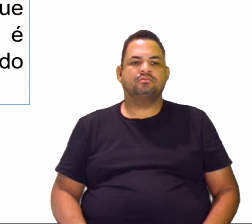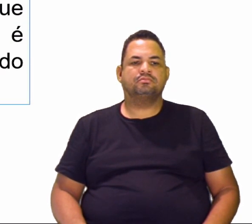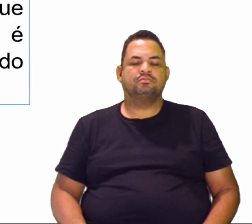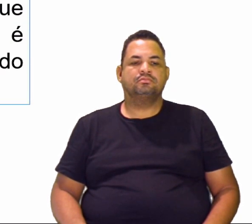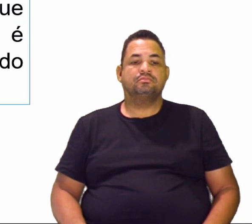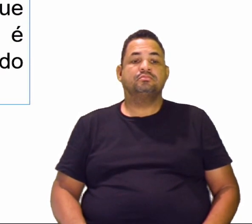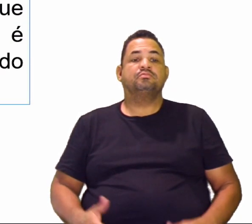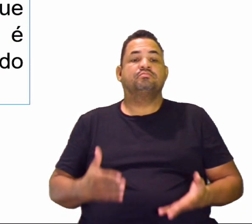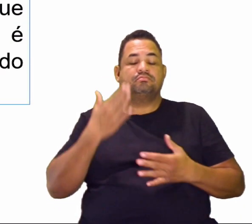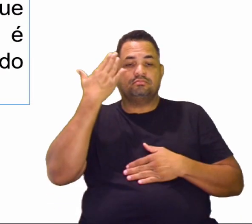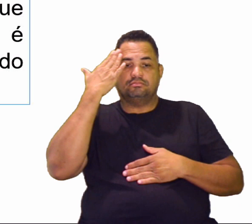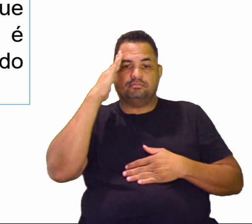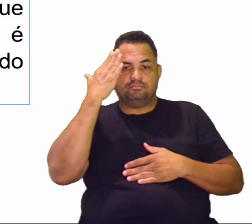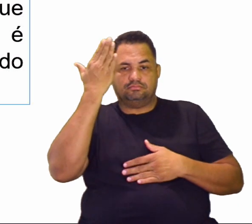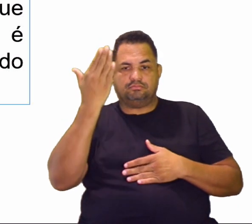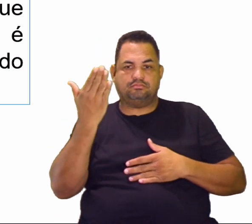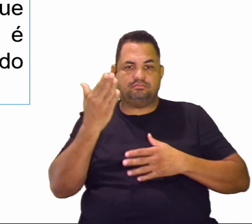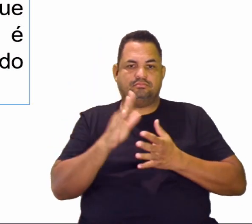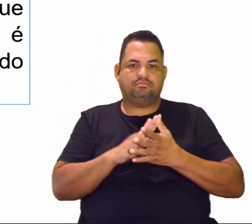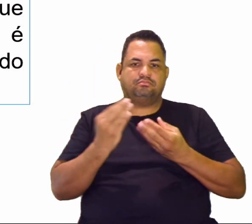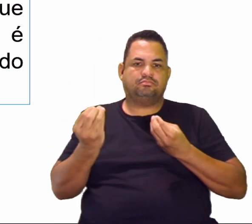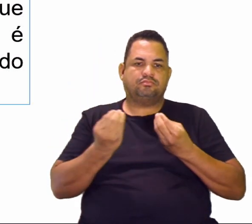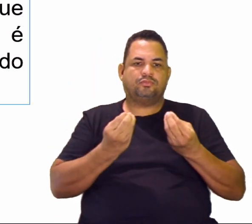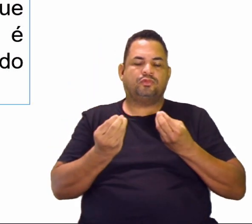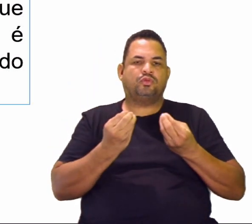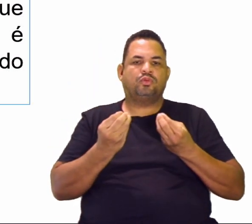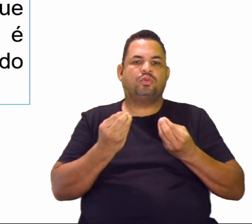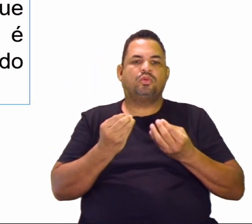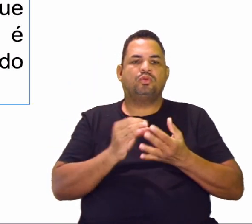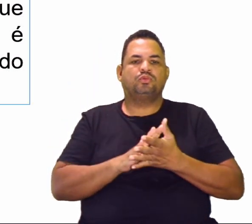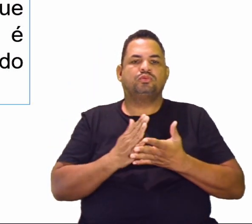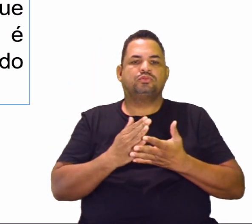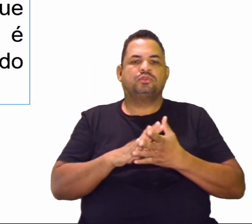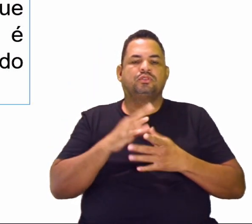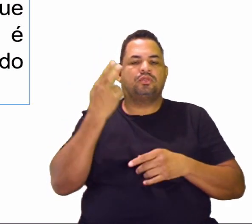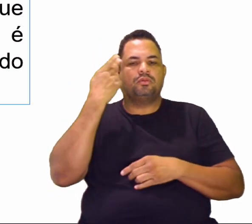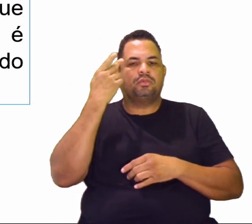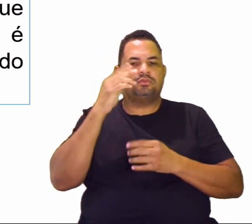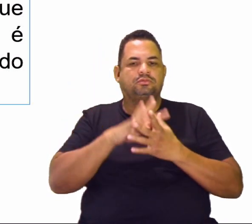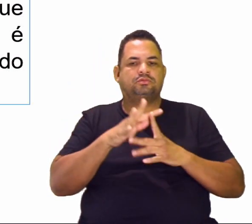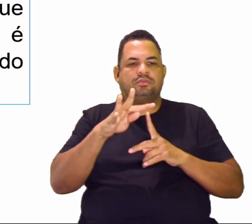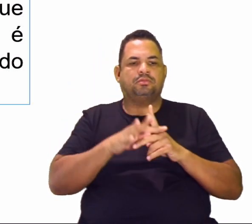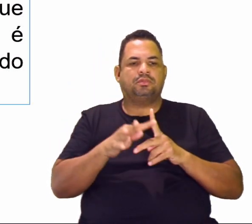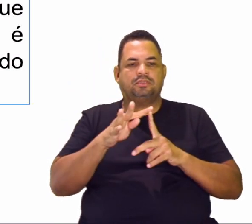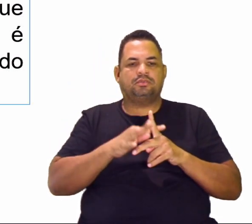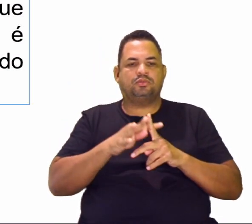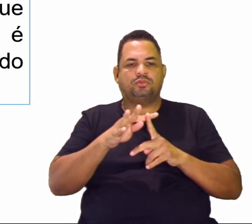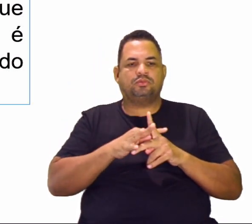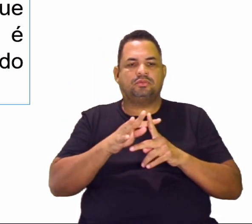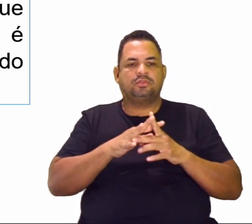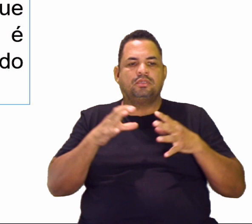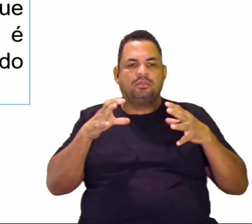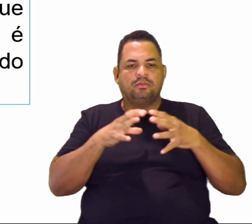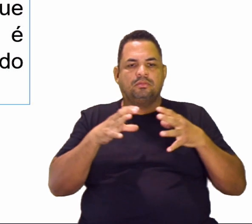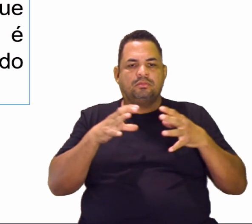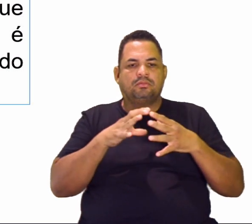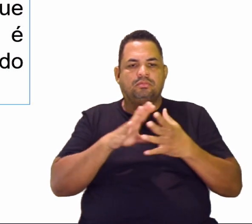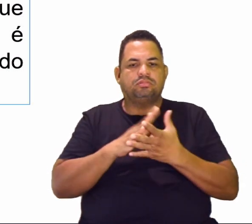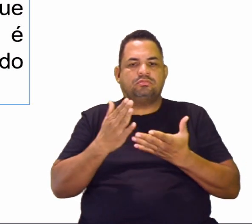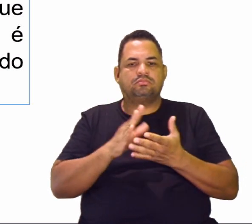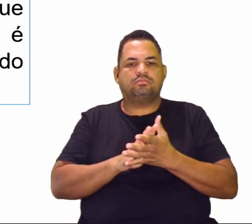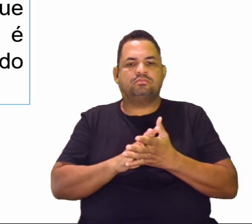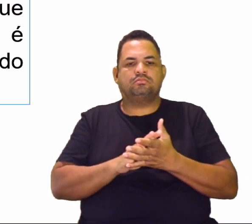para a gente entender sobre as condições normais de temperatura e pressão, que expressaremos